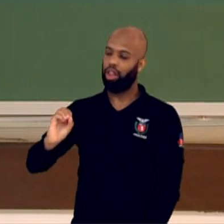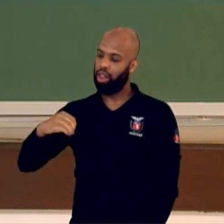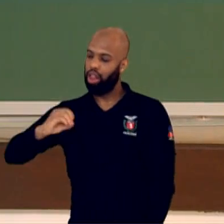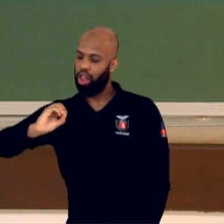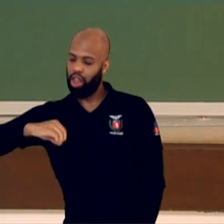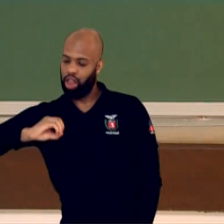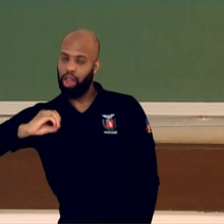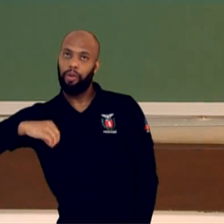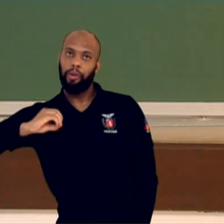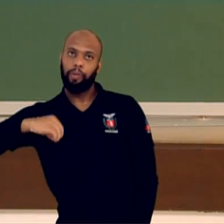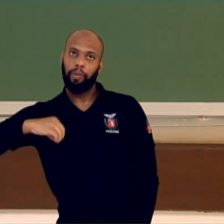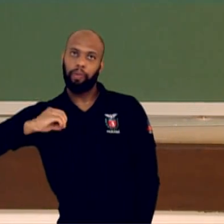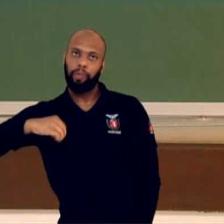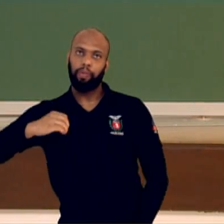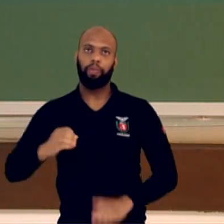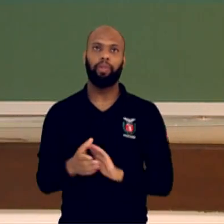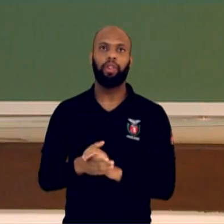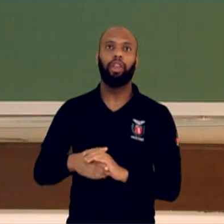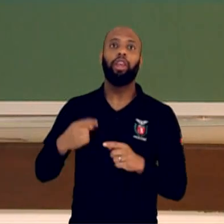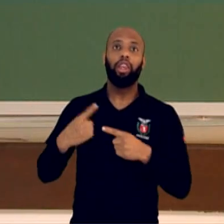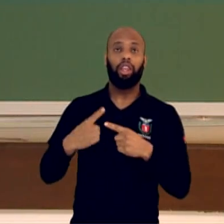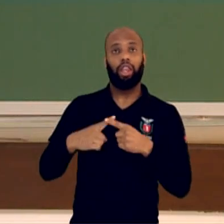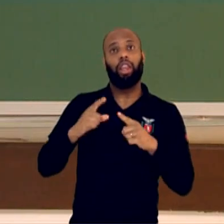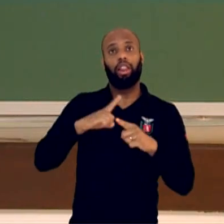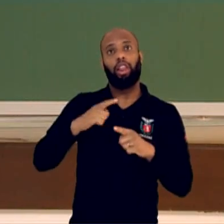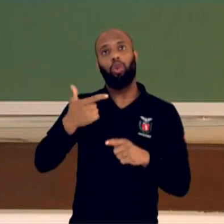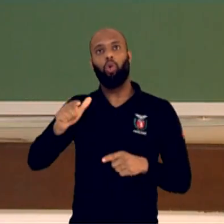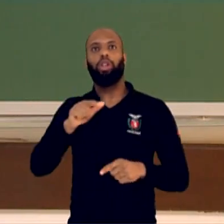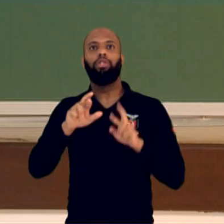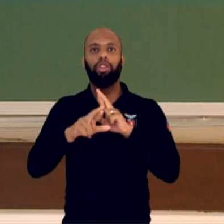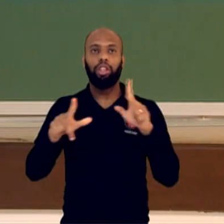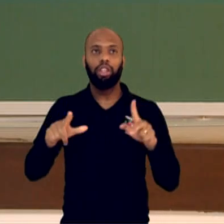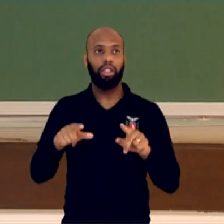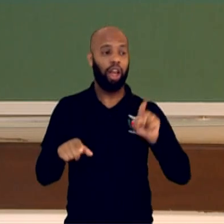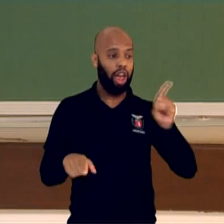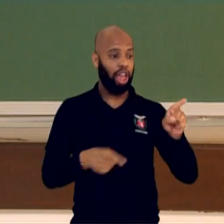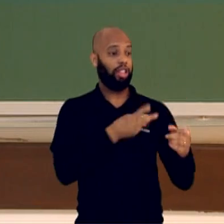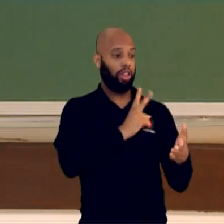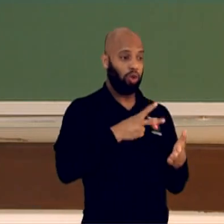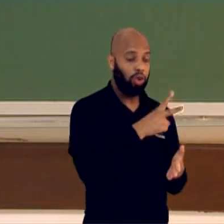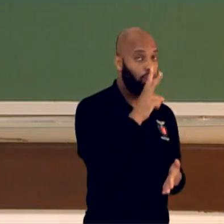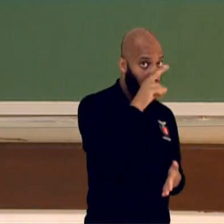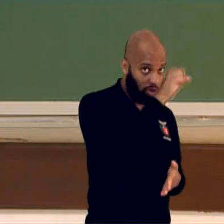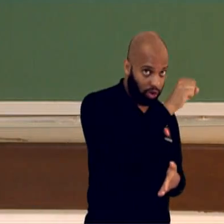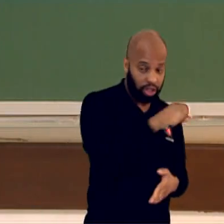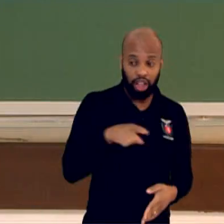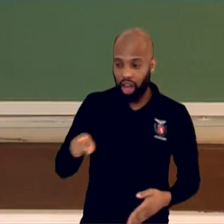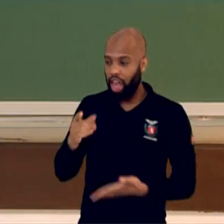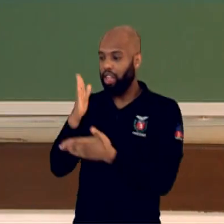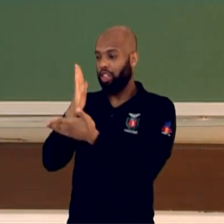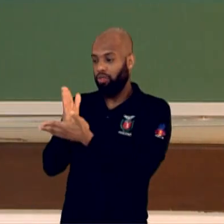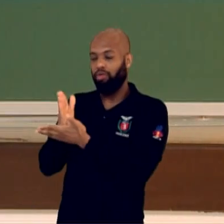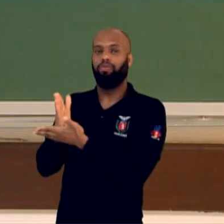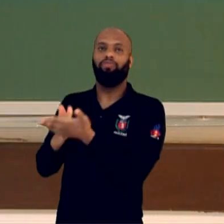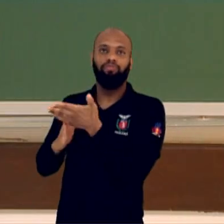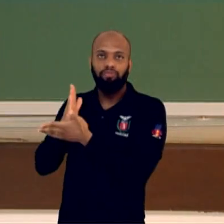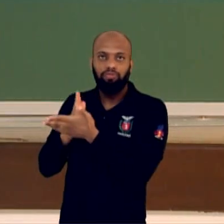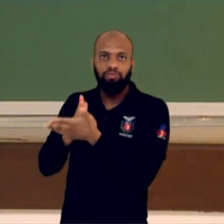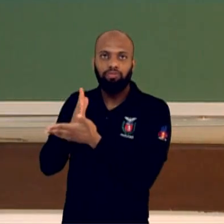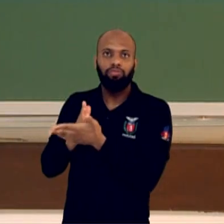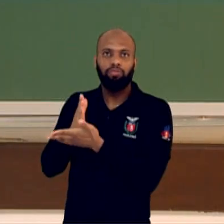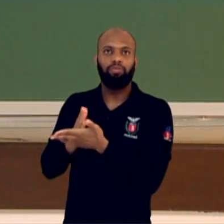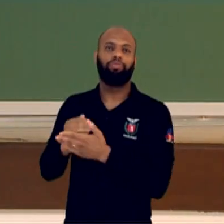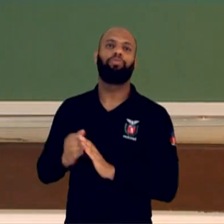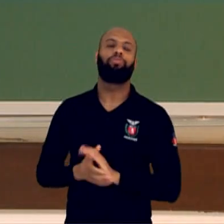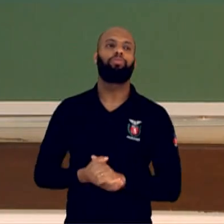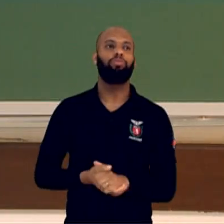Então, divide pela metade. Então, já tem outra diferença aí. Uma mantém a força, a outra divide pela metade. Mais uma